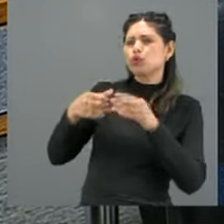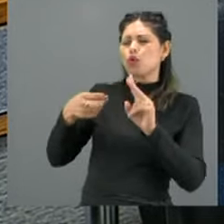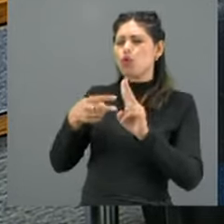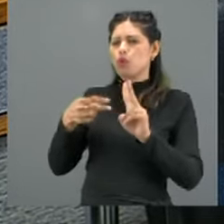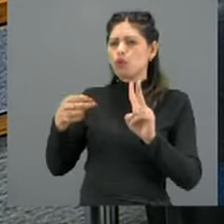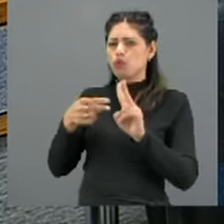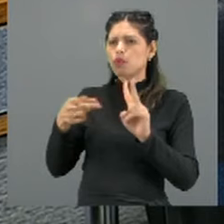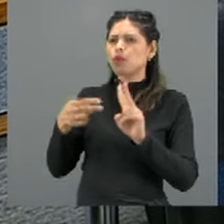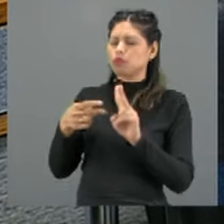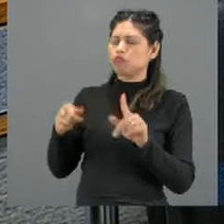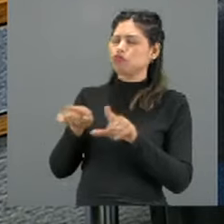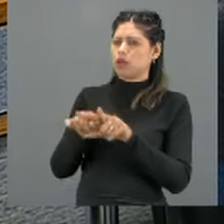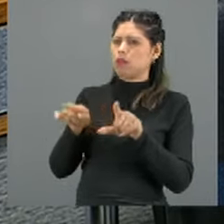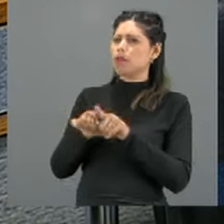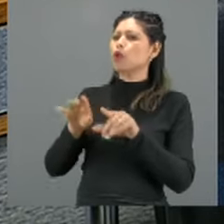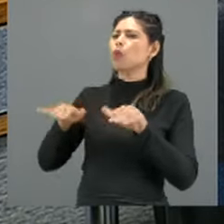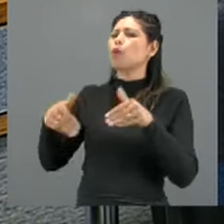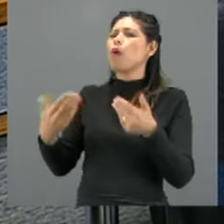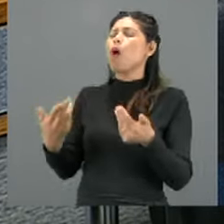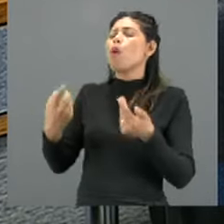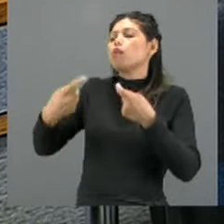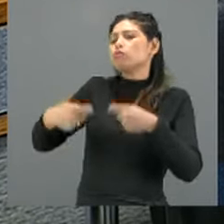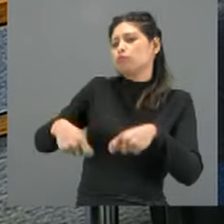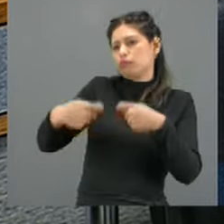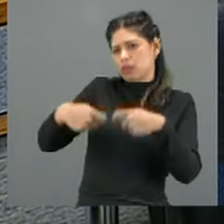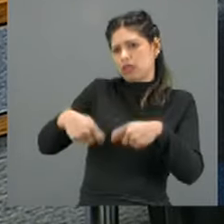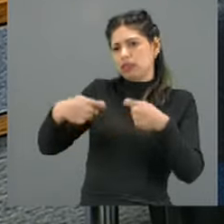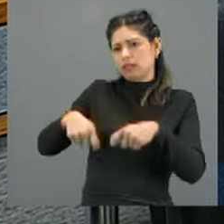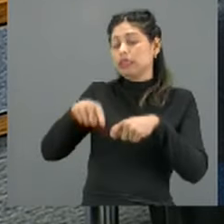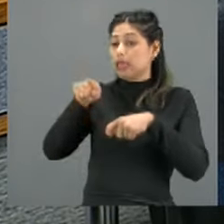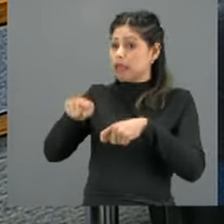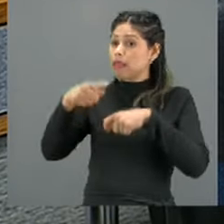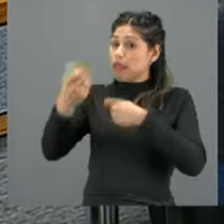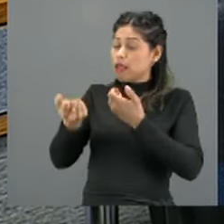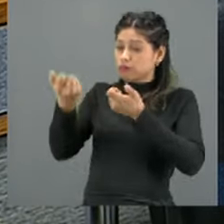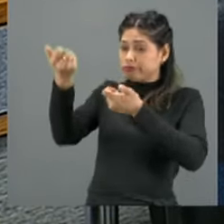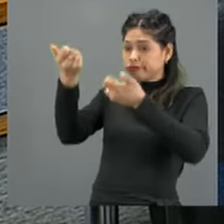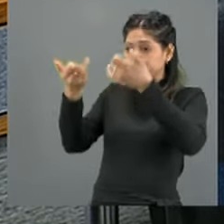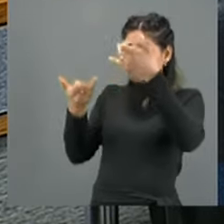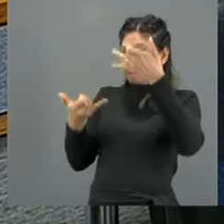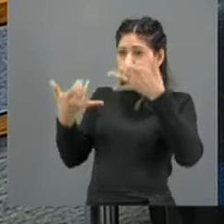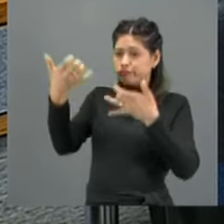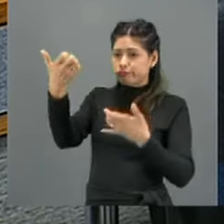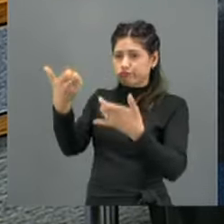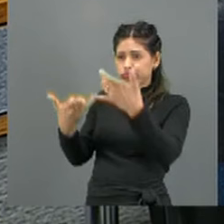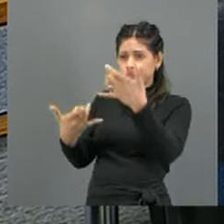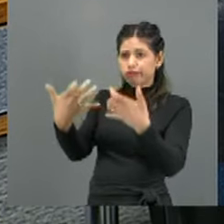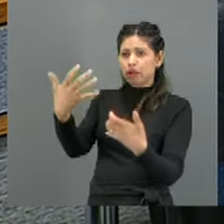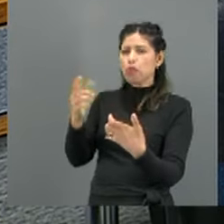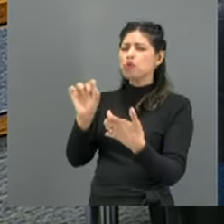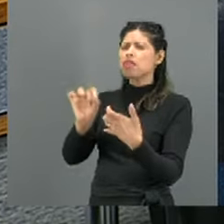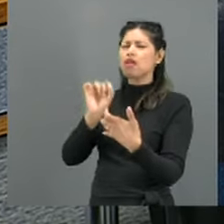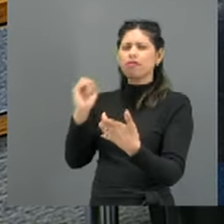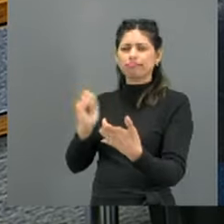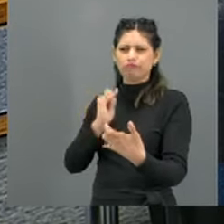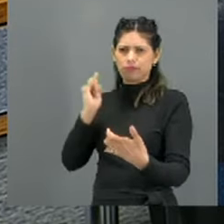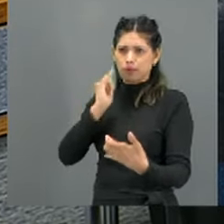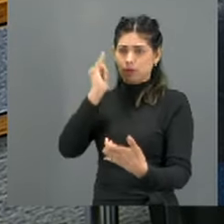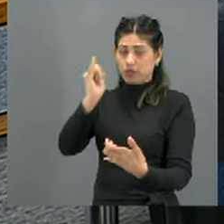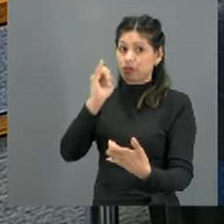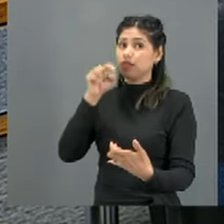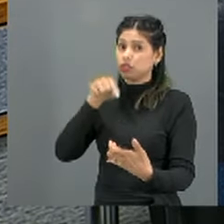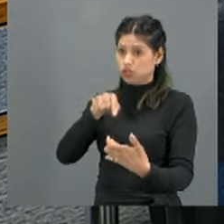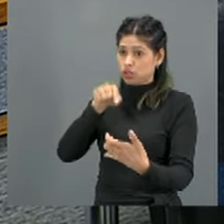necessidades. E eles me colocaram algumas pautas extremamente importantes que diz